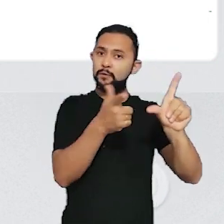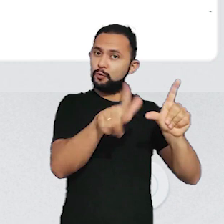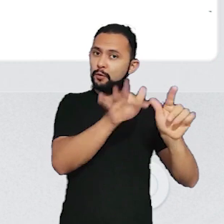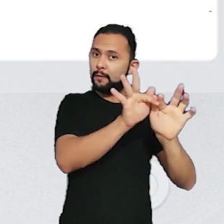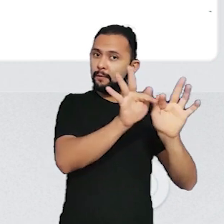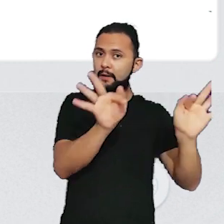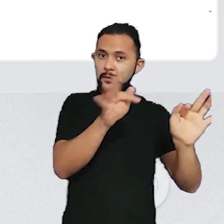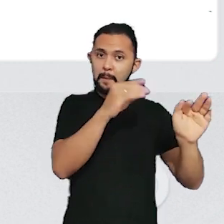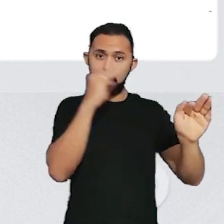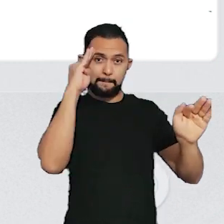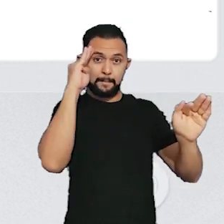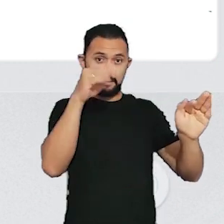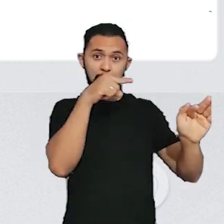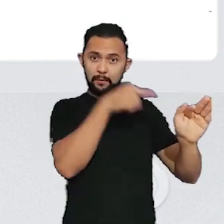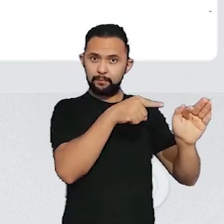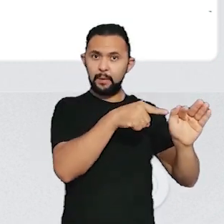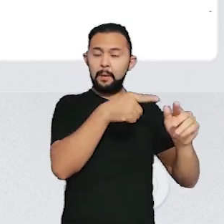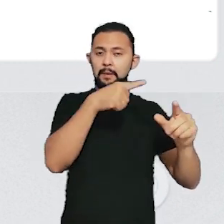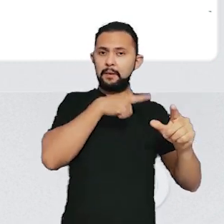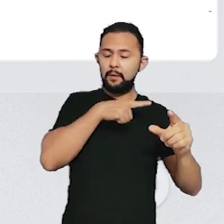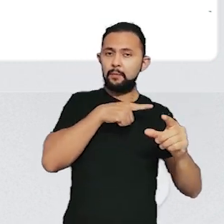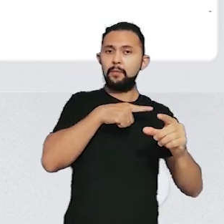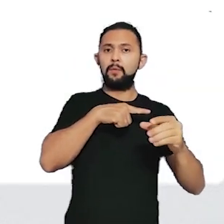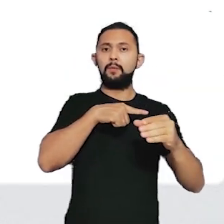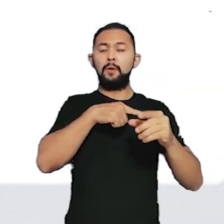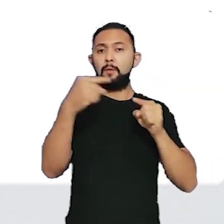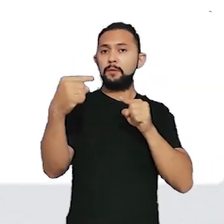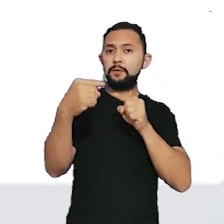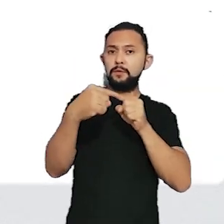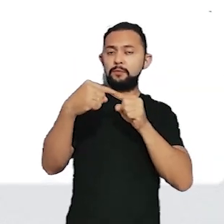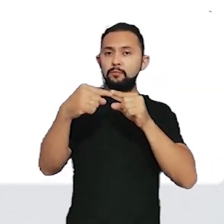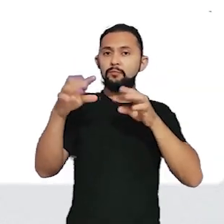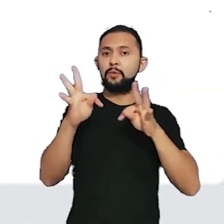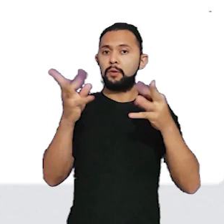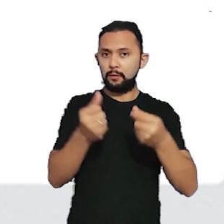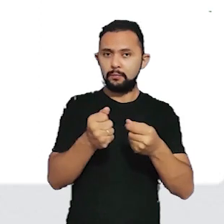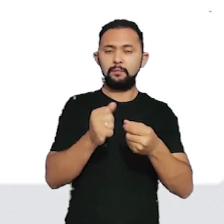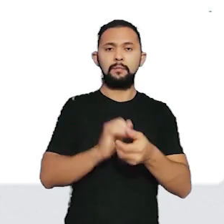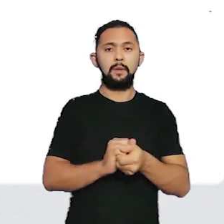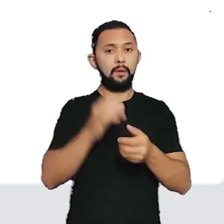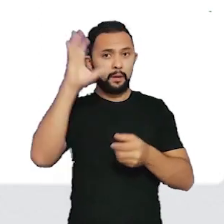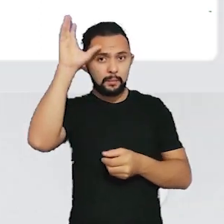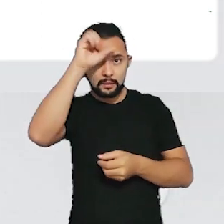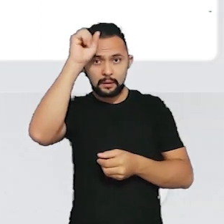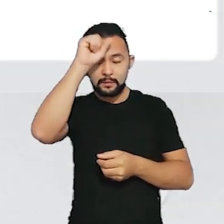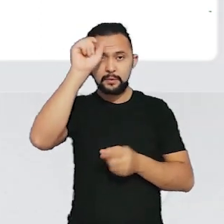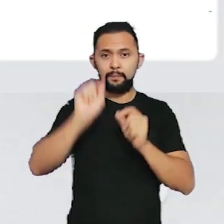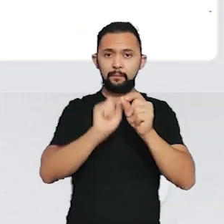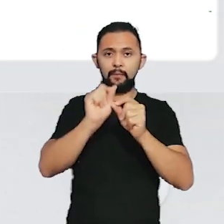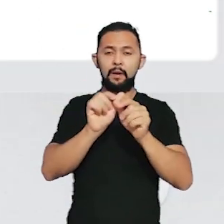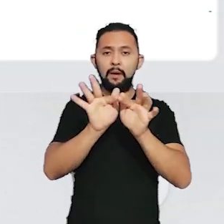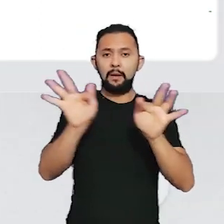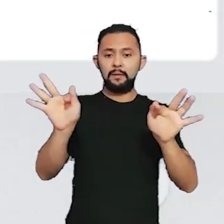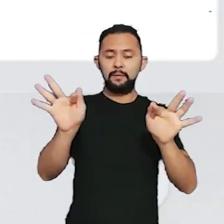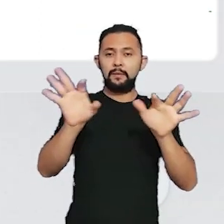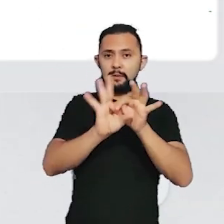uma oração principal para ter aí o seu sentido completo, tá bom? Aprendemos aí sobre as orações subordinadas substantivas, que